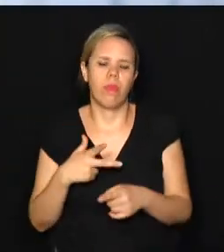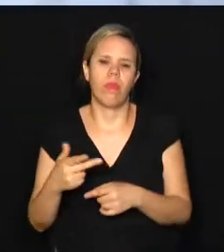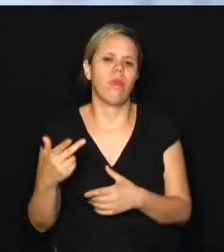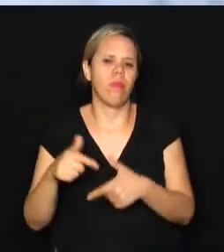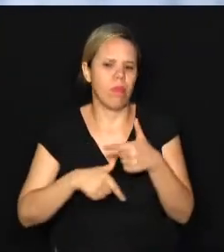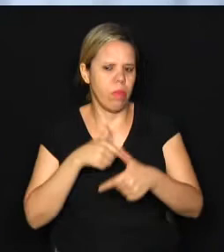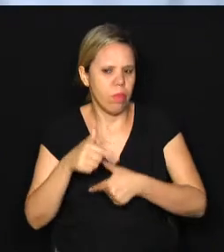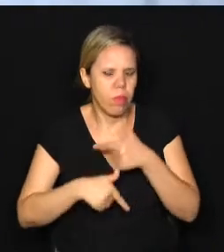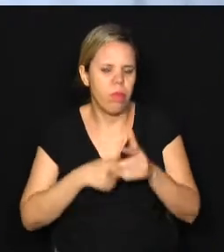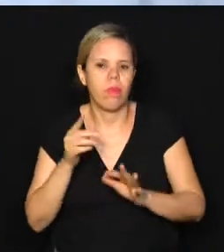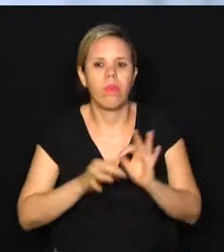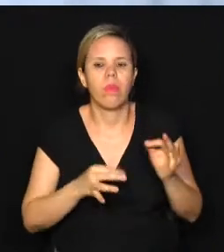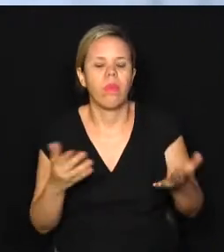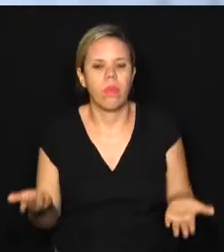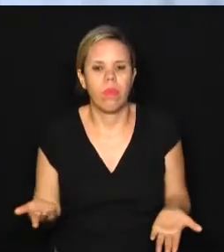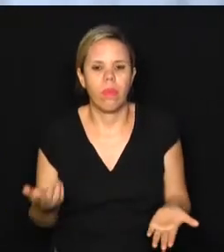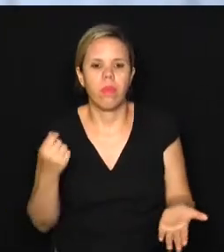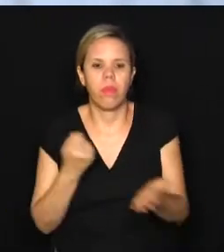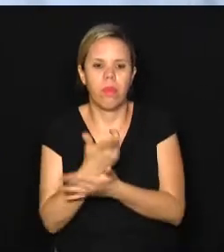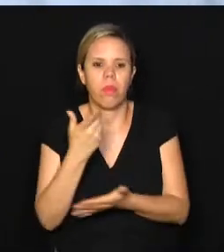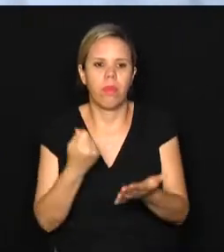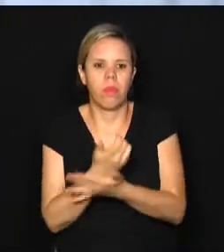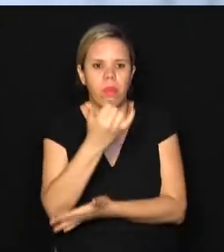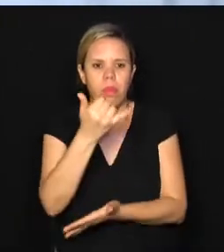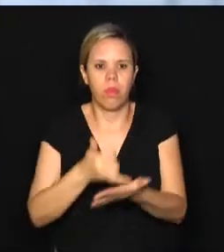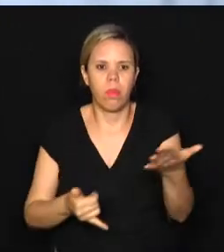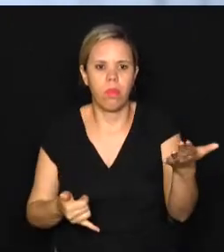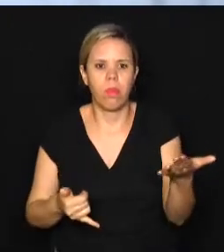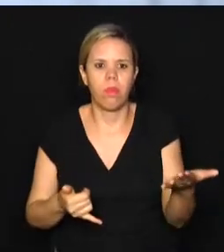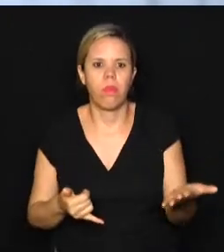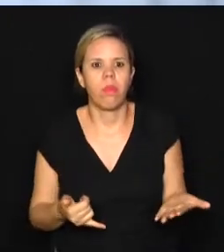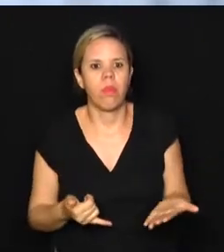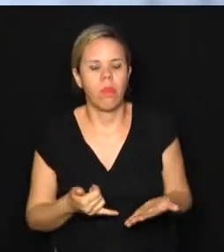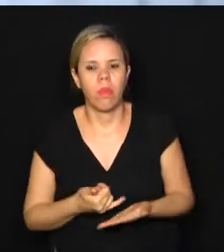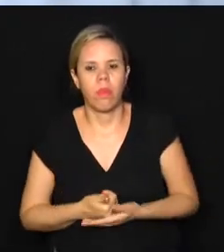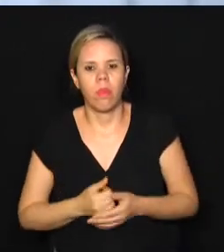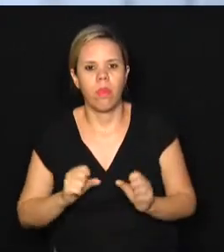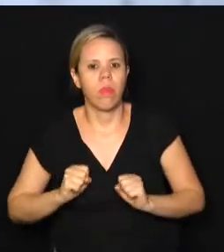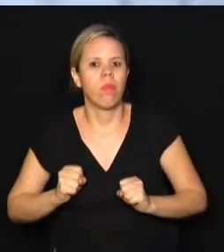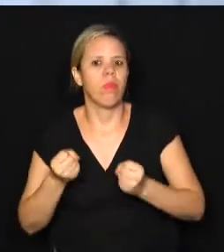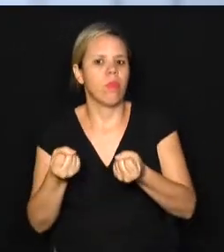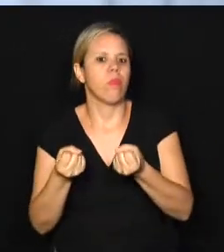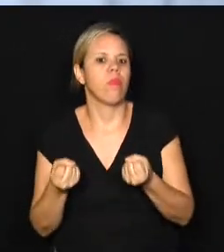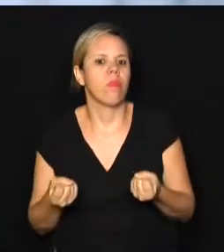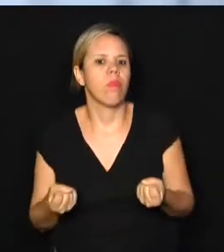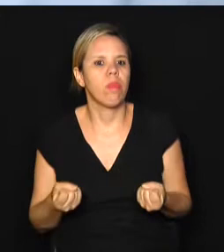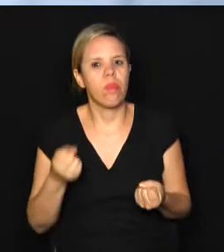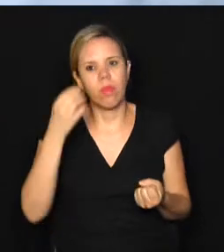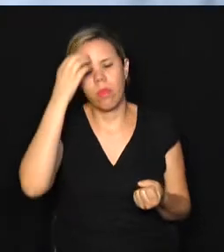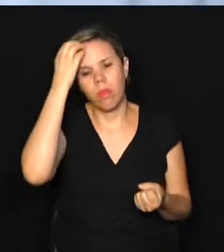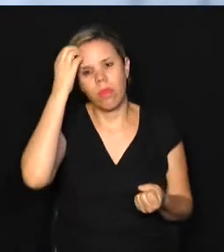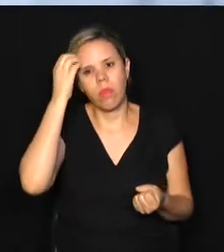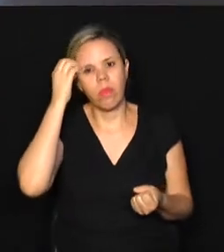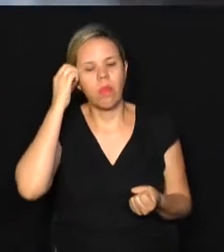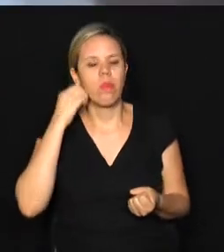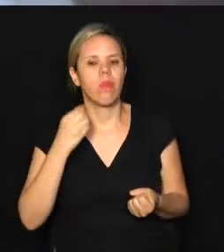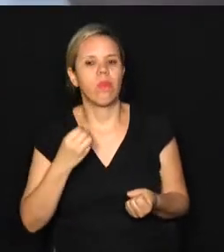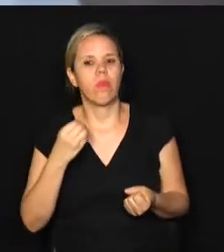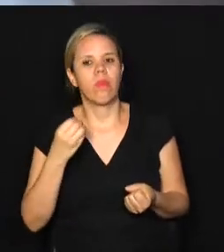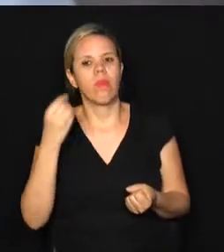trabalha, paga seus impostos, né, com esforço, com sangue, com